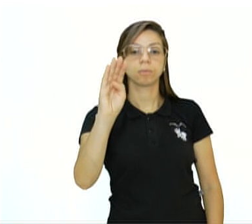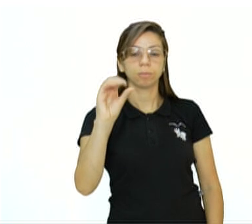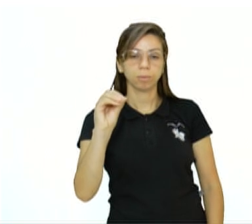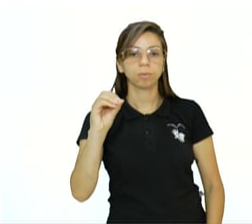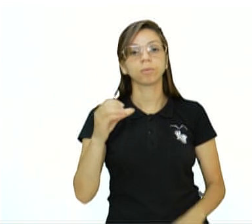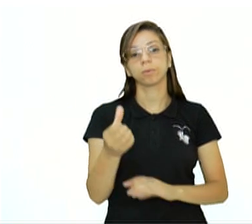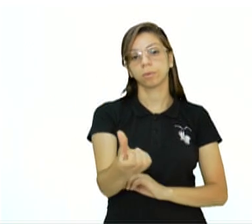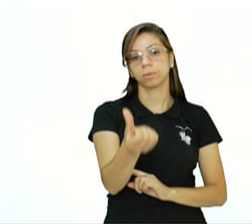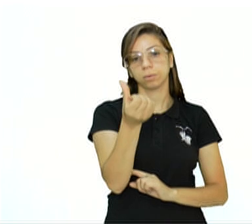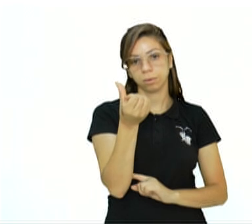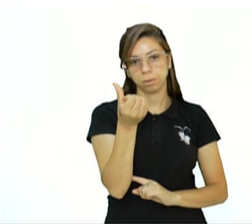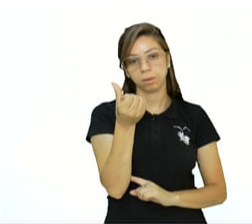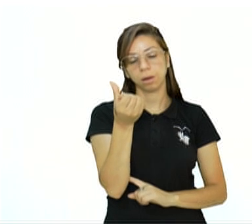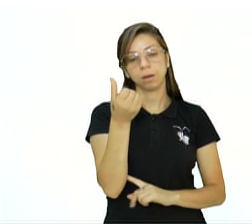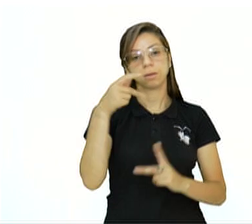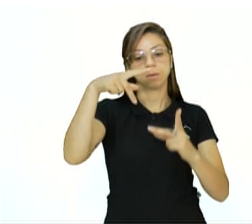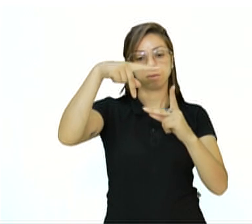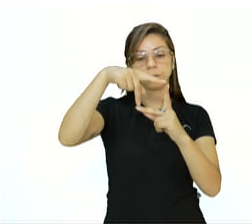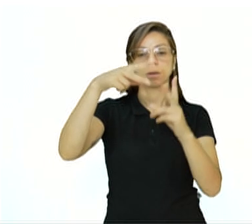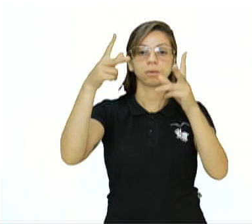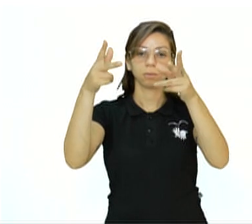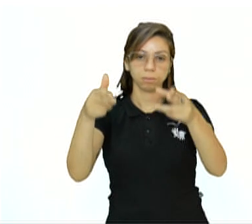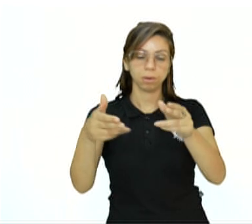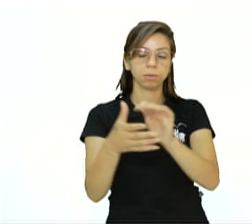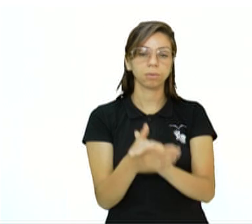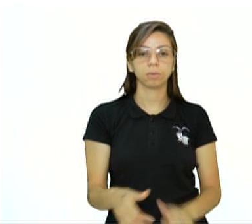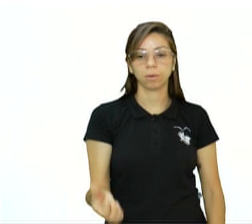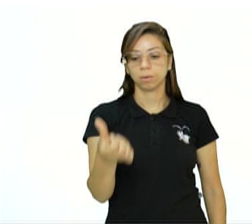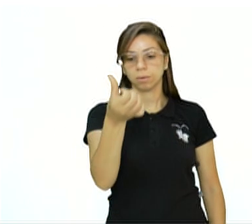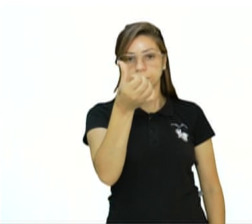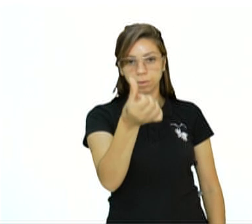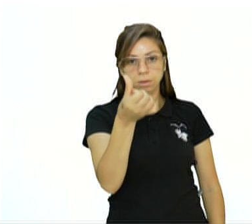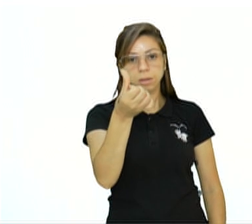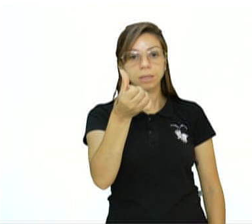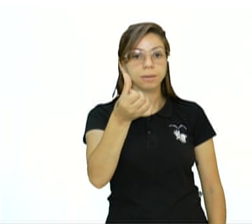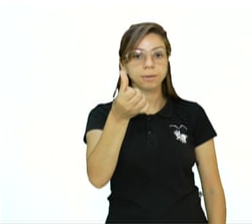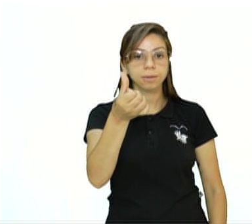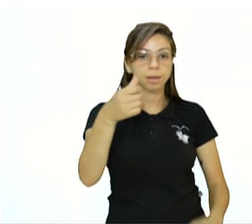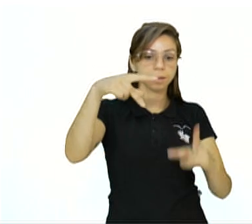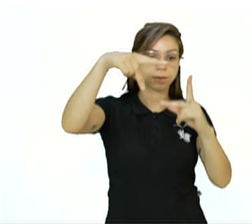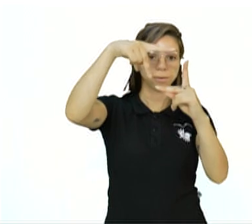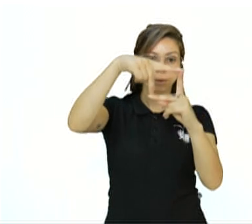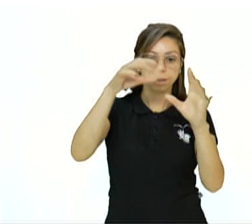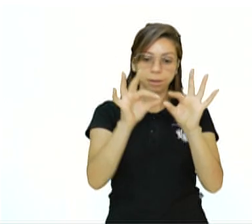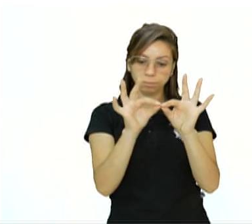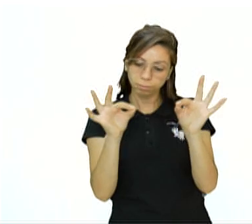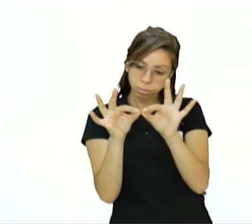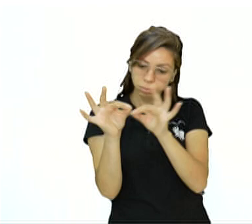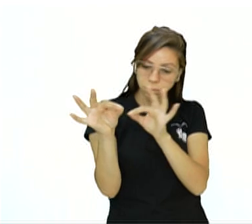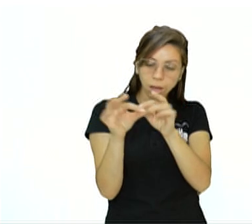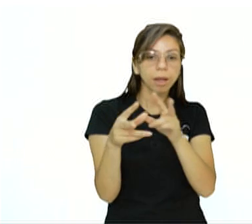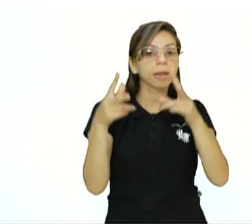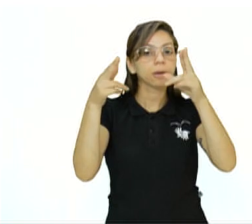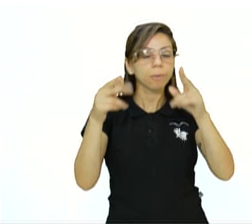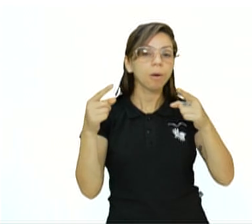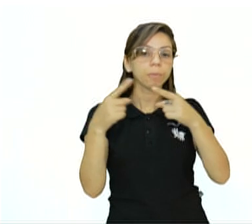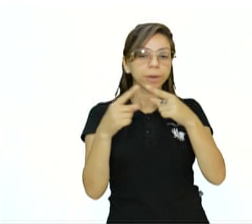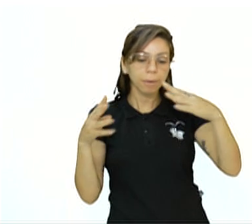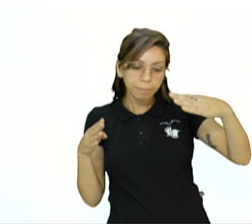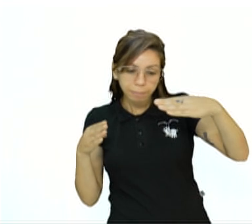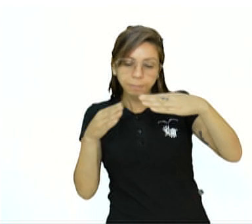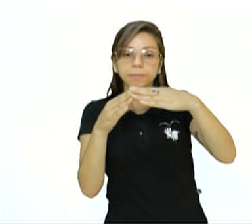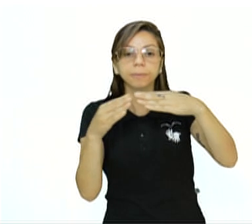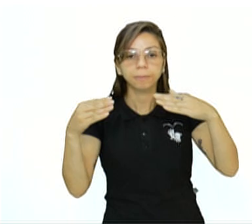6 quadrados semelhantes. O que é isso? 6 quadrados com mesma medida, para eles poderem encaixar um no outro.